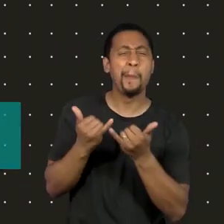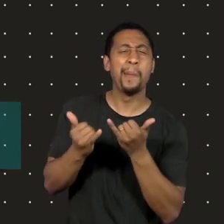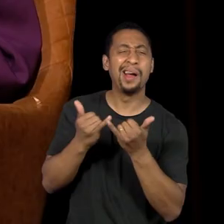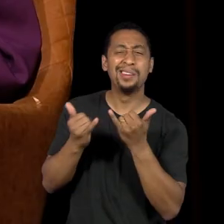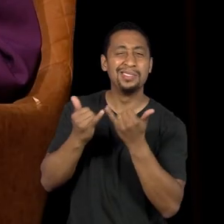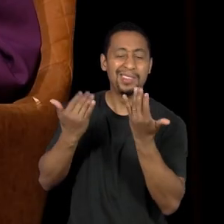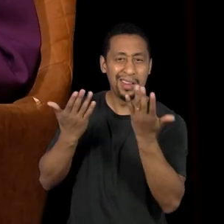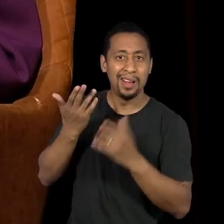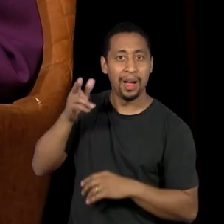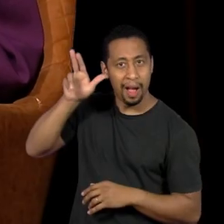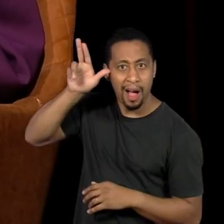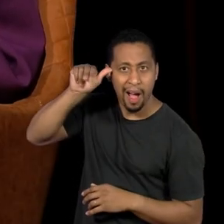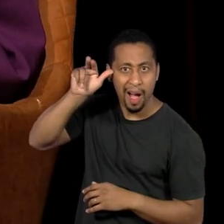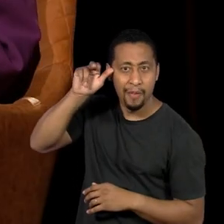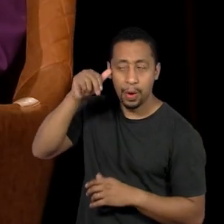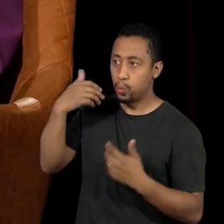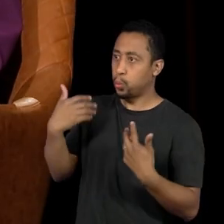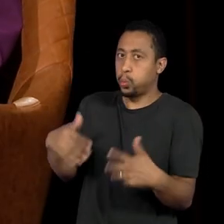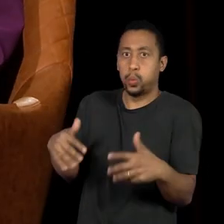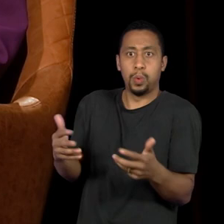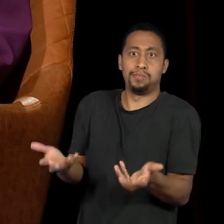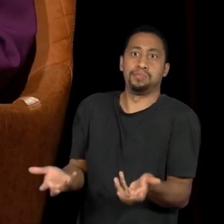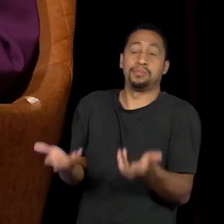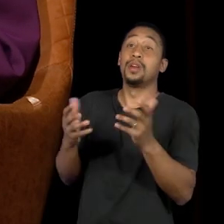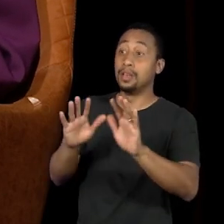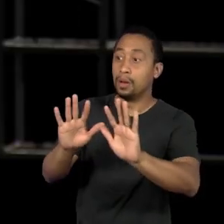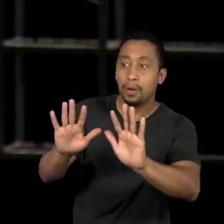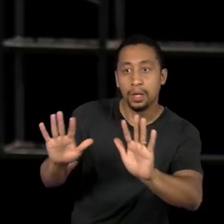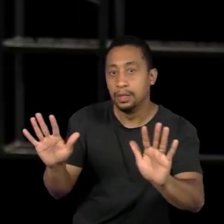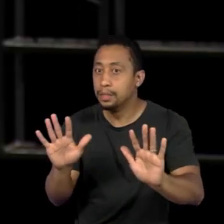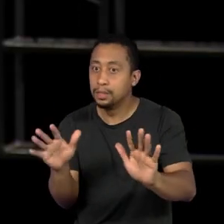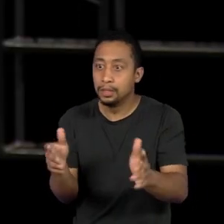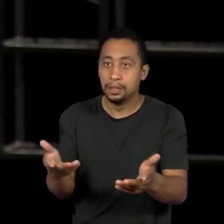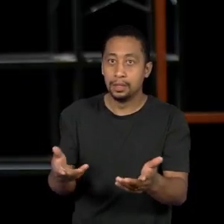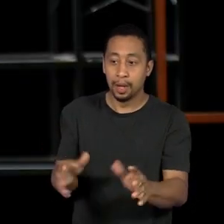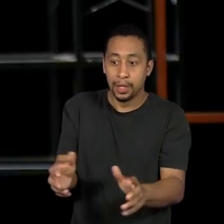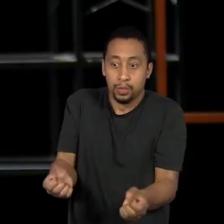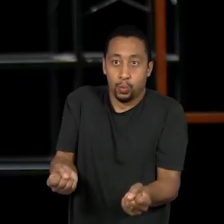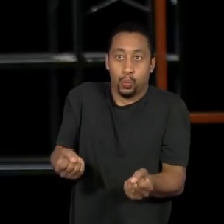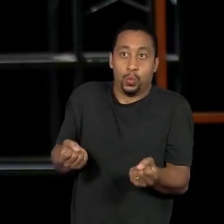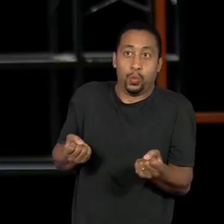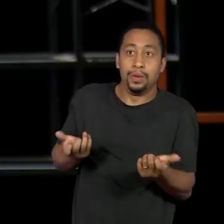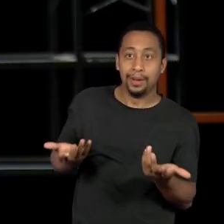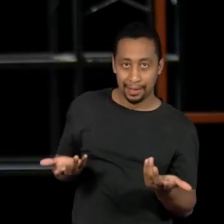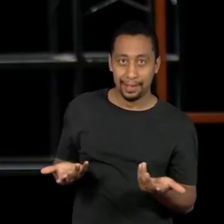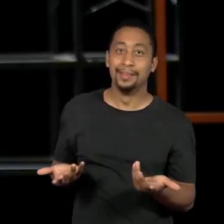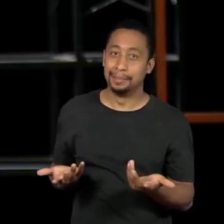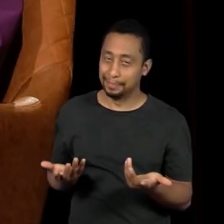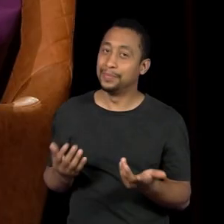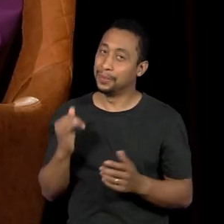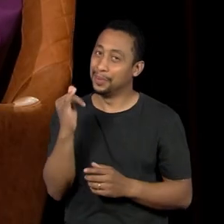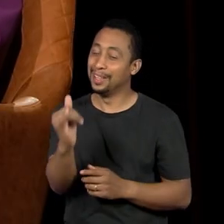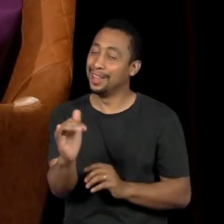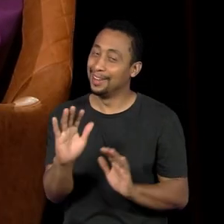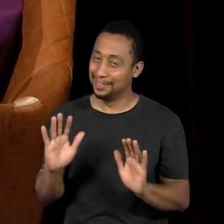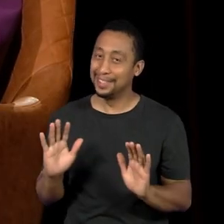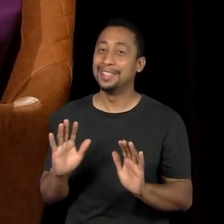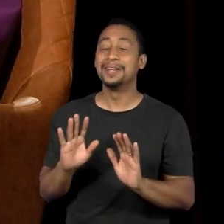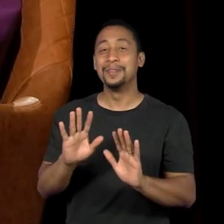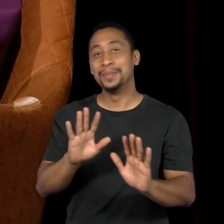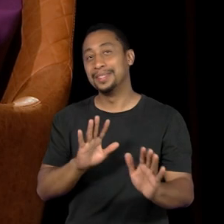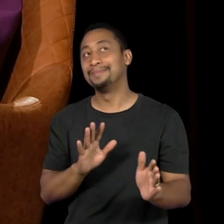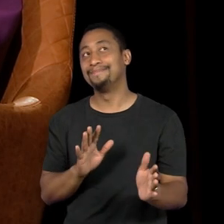extraordinária. Tanto que ela dizia assim, segura, meu filho. Eu falei assim, estou segurando, não tem problema, estou segurando.